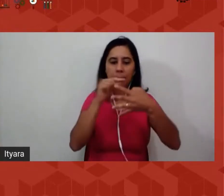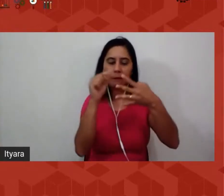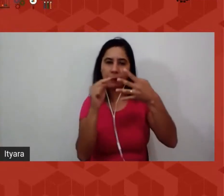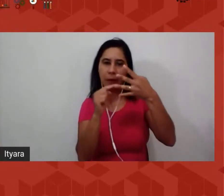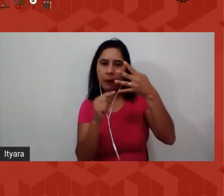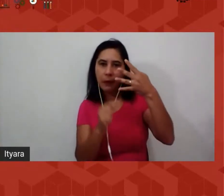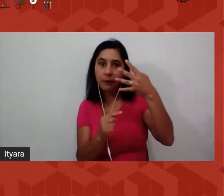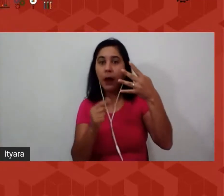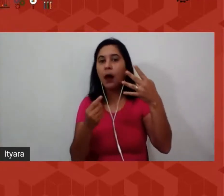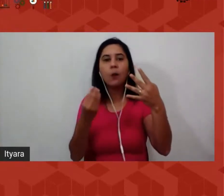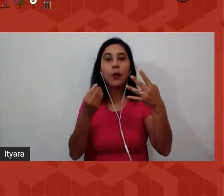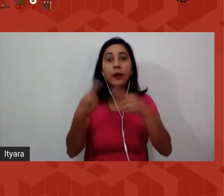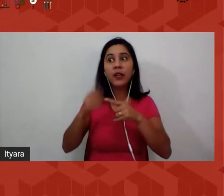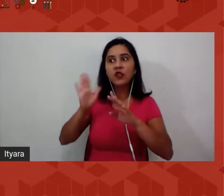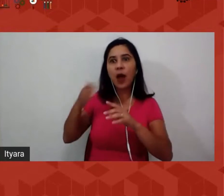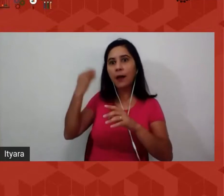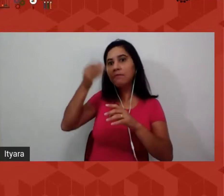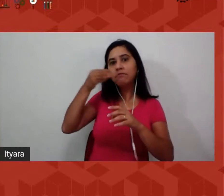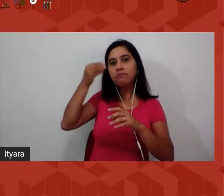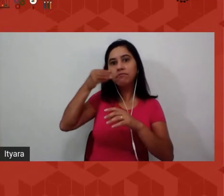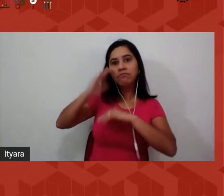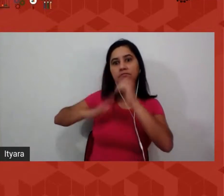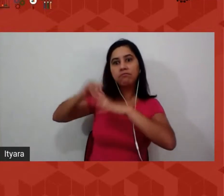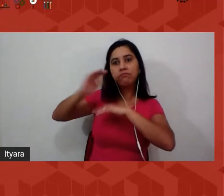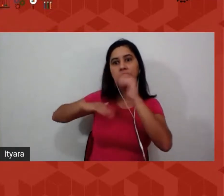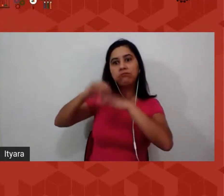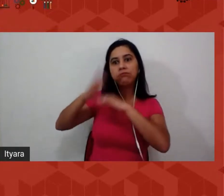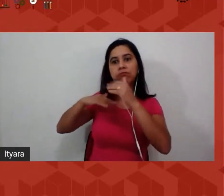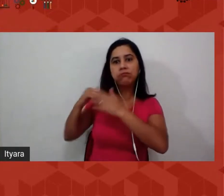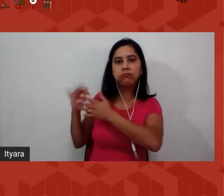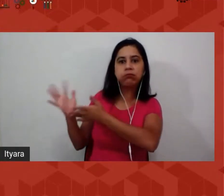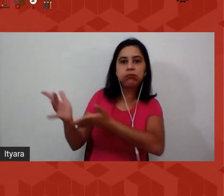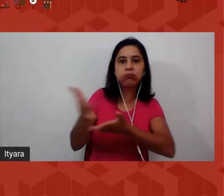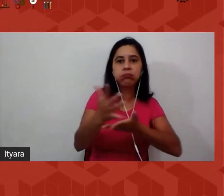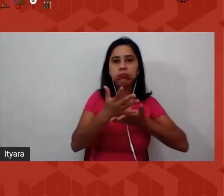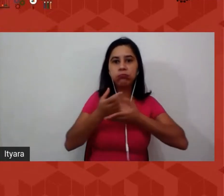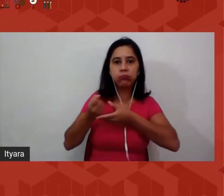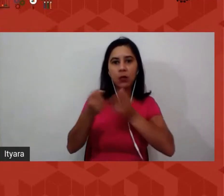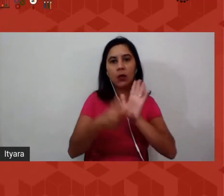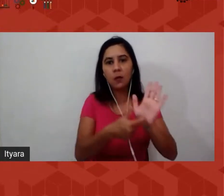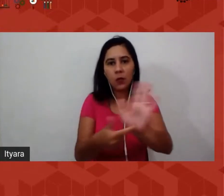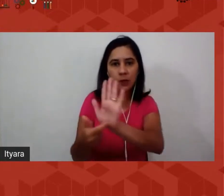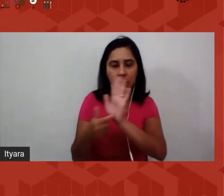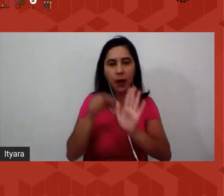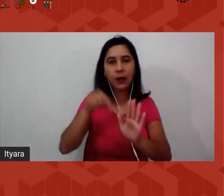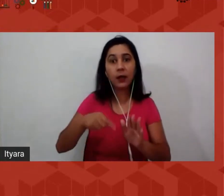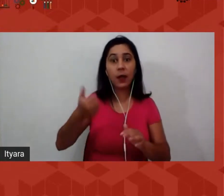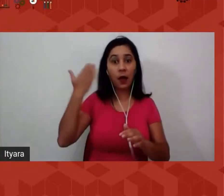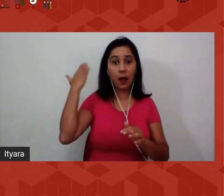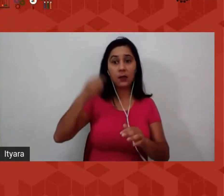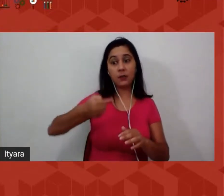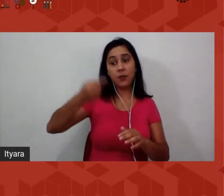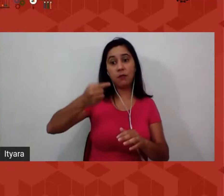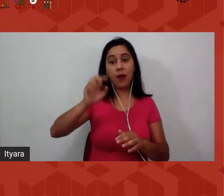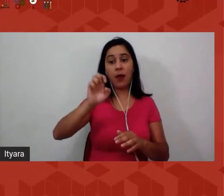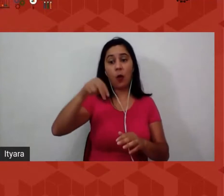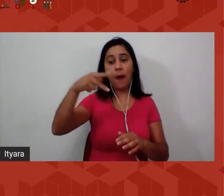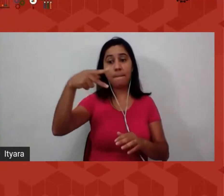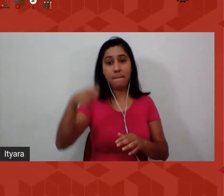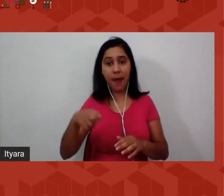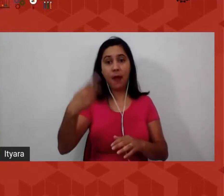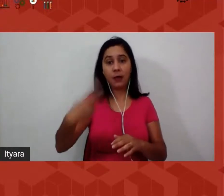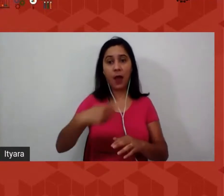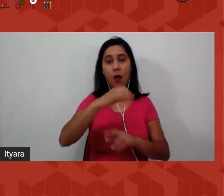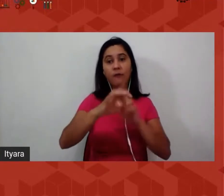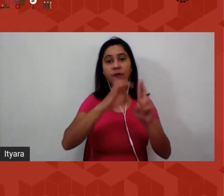das melhores experiências e boas práticas do primeiro EMP, Ensino Não Presencial Emergencial, realizado na UFSCar